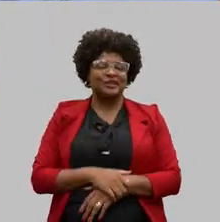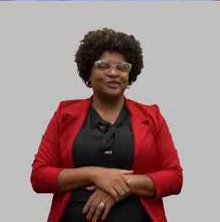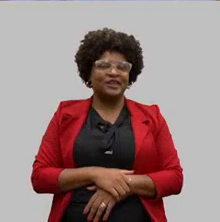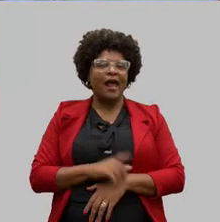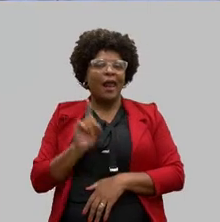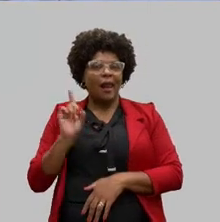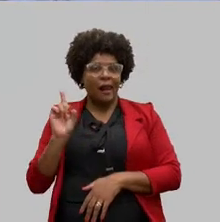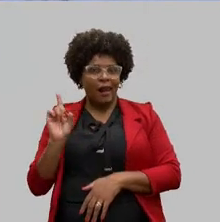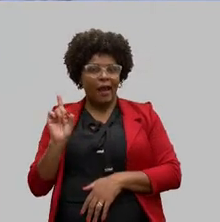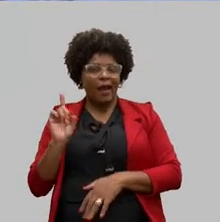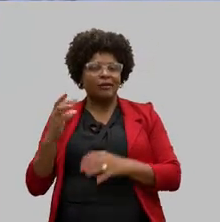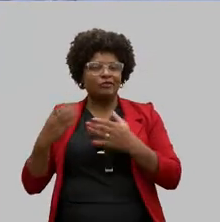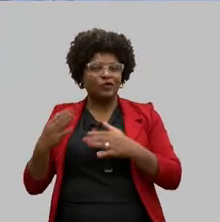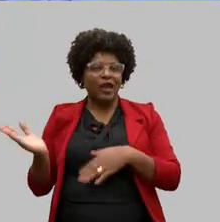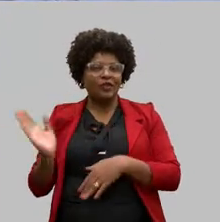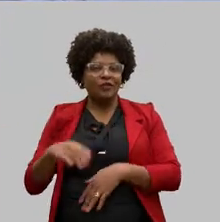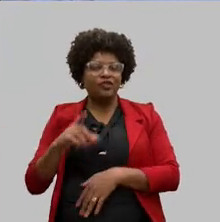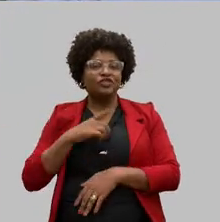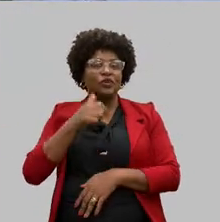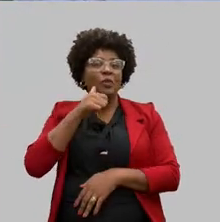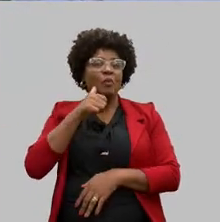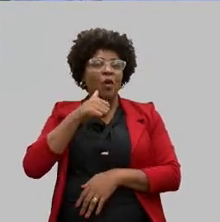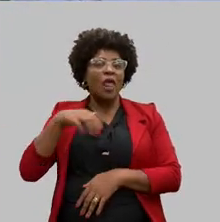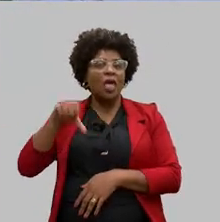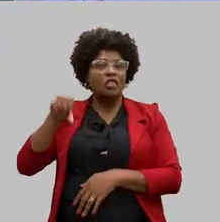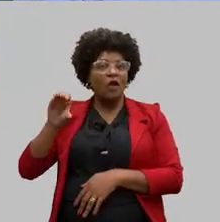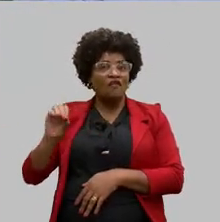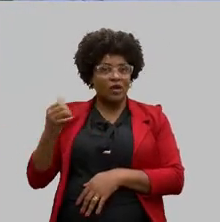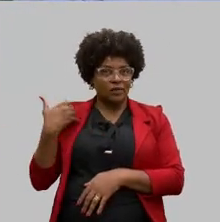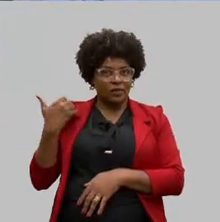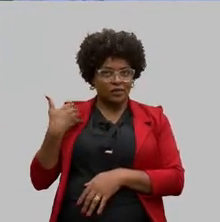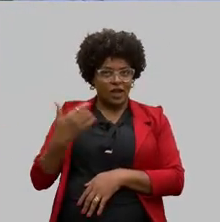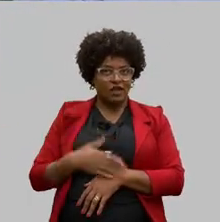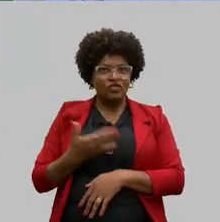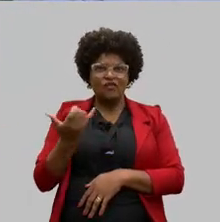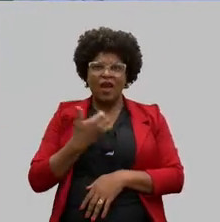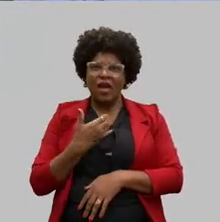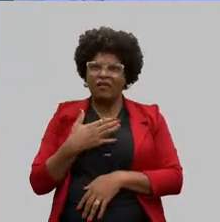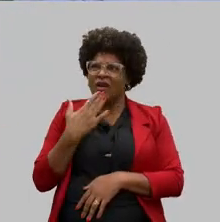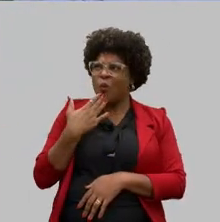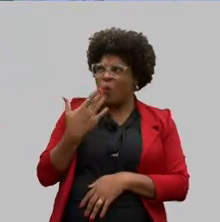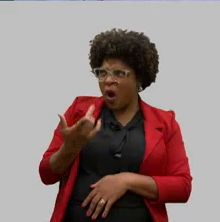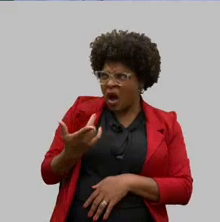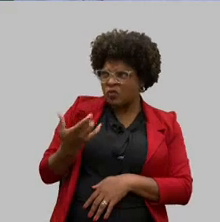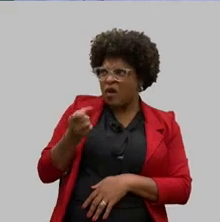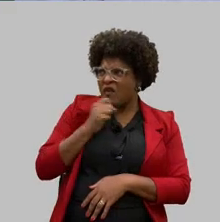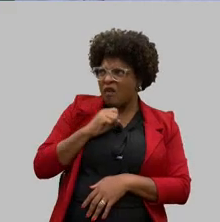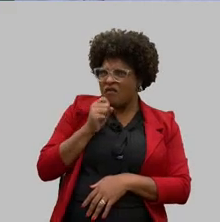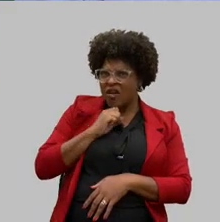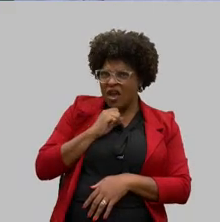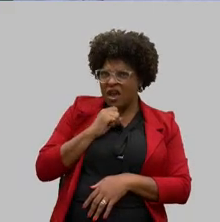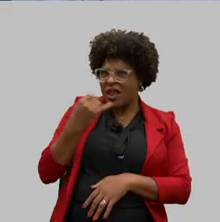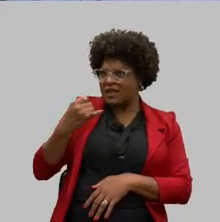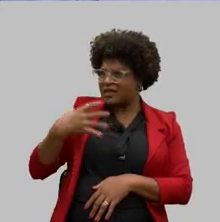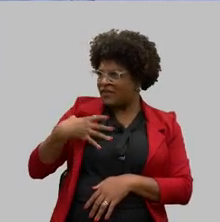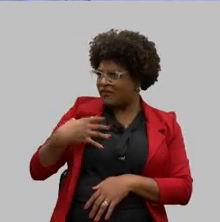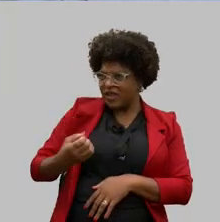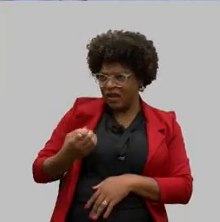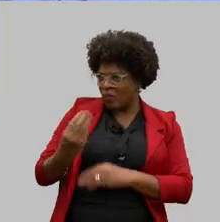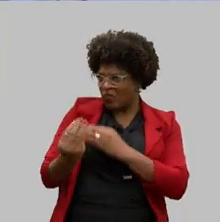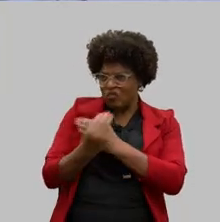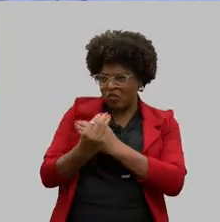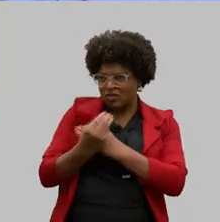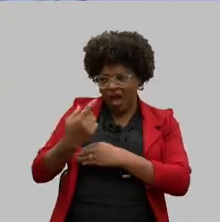anos e ela falava assim ó quando eu ficar velha se os meus filhos não quiser cuidar de mim eu vou para ail mas já tinha